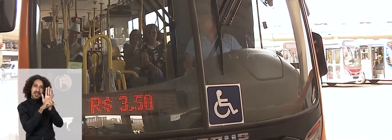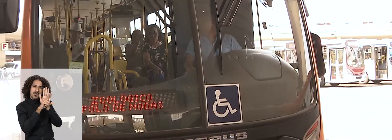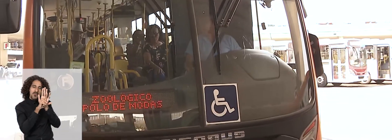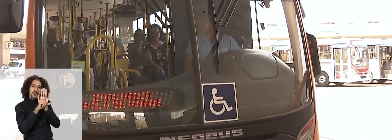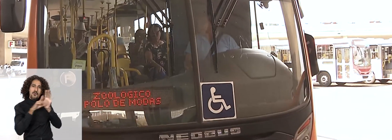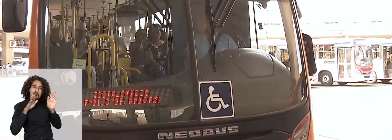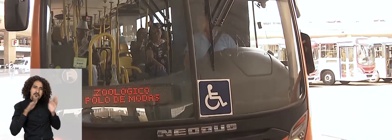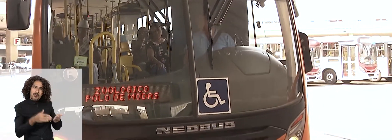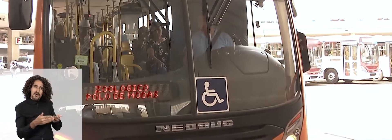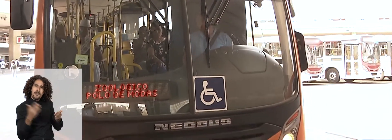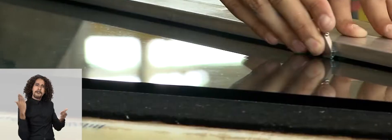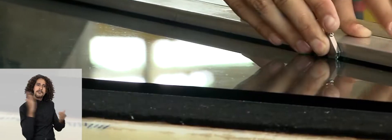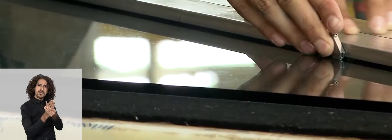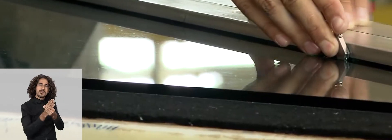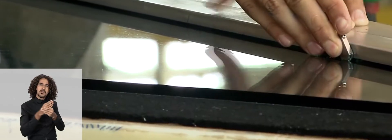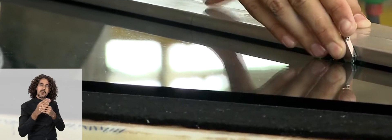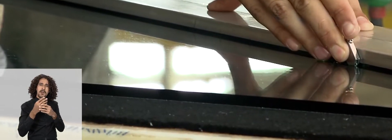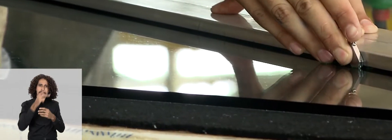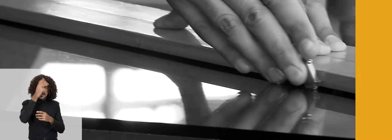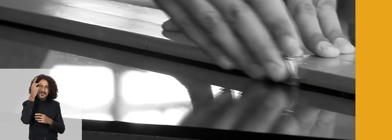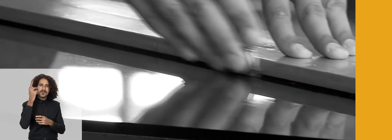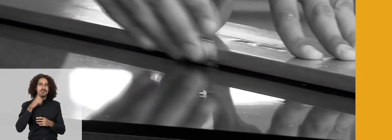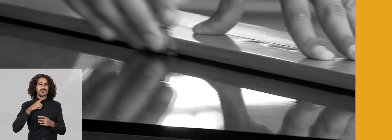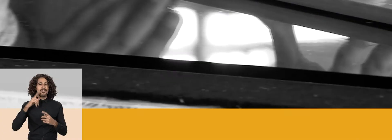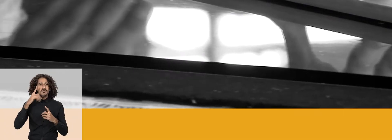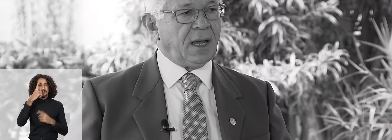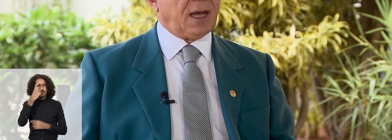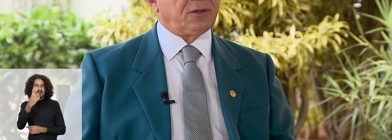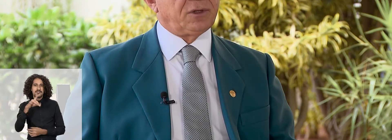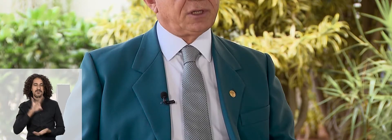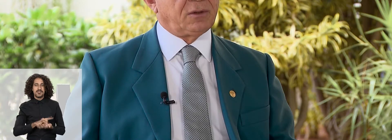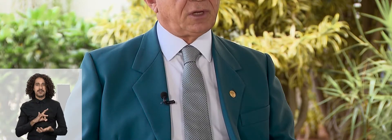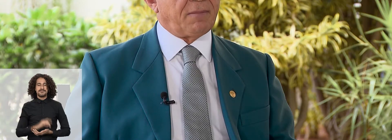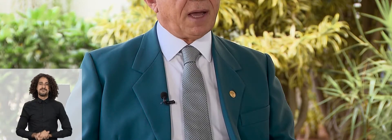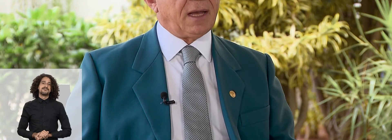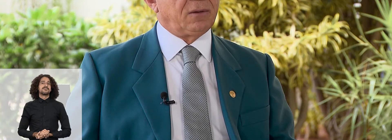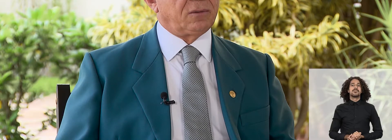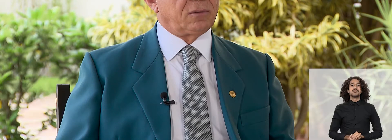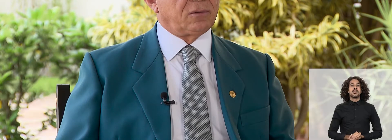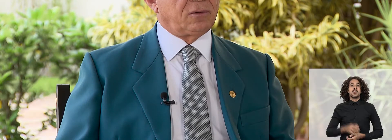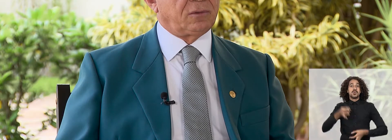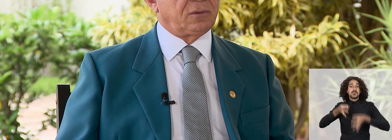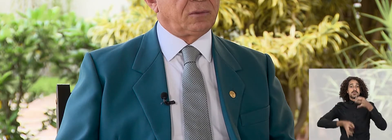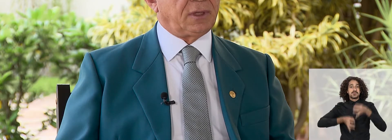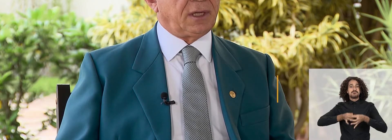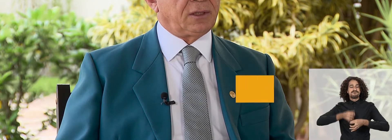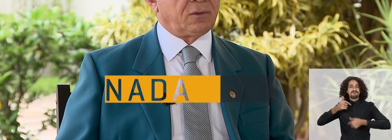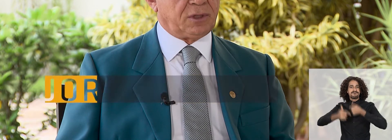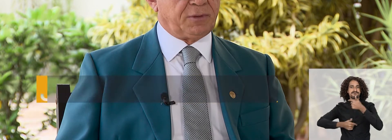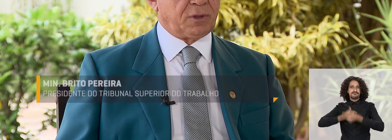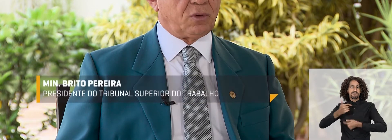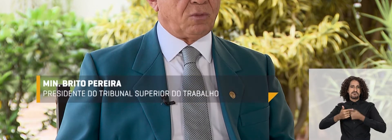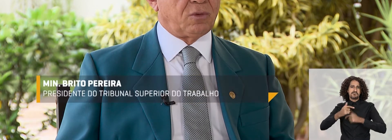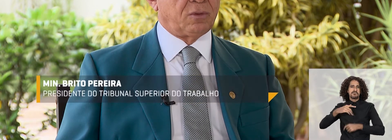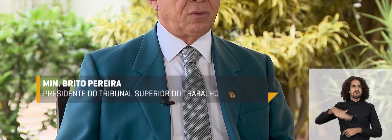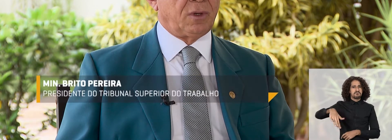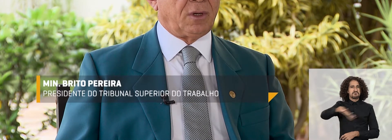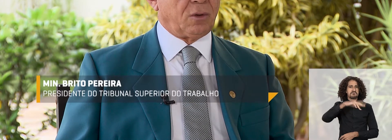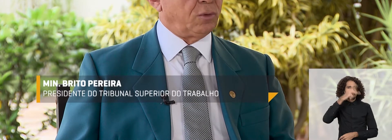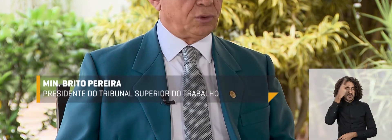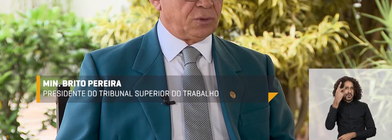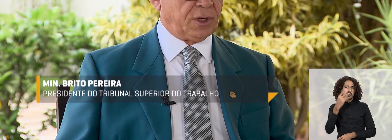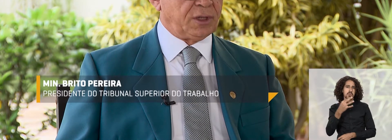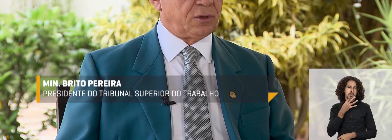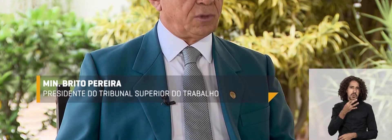específica para punir quem pratica esse tipo de violência. A Justiça do Trabalho, como é de conhecimento comum,